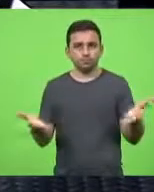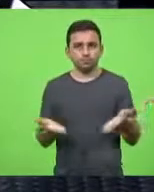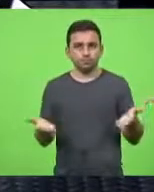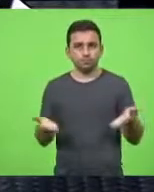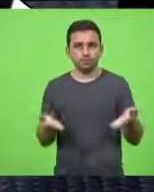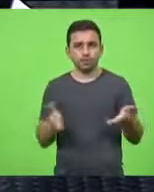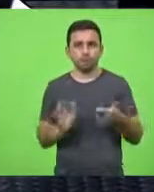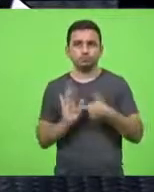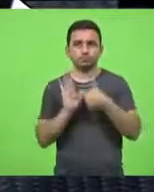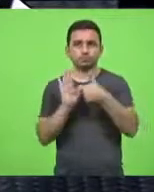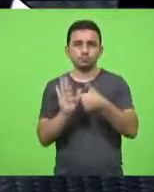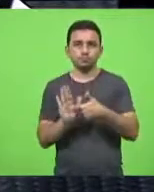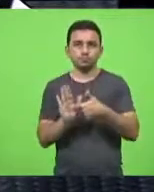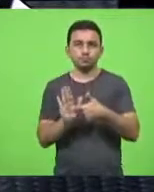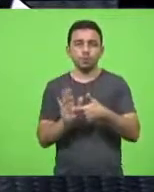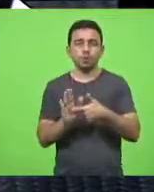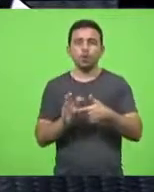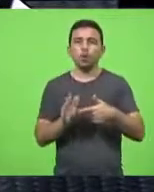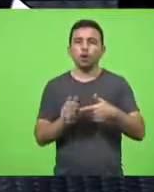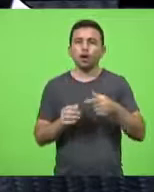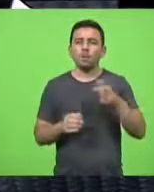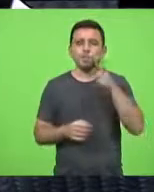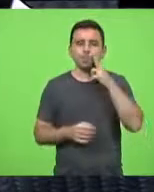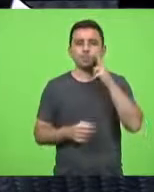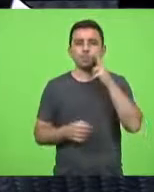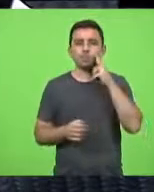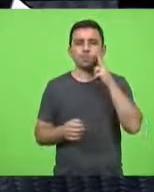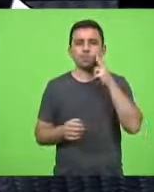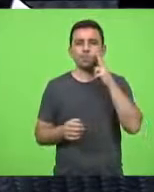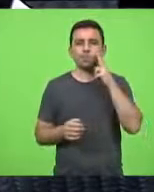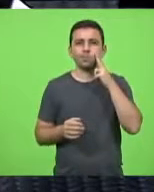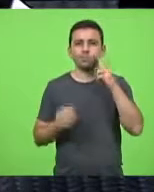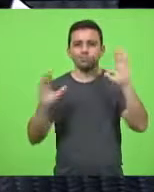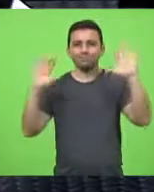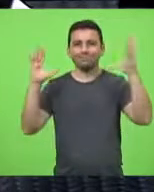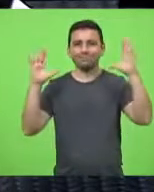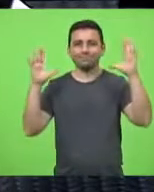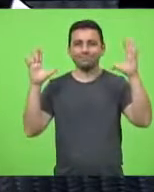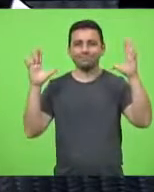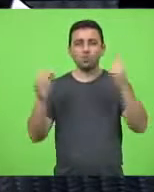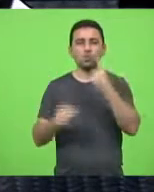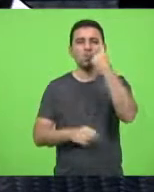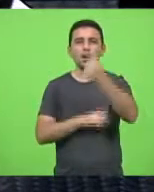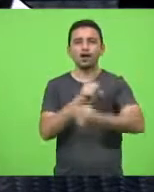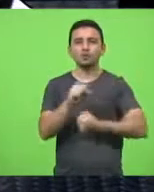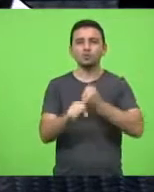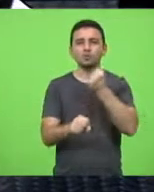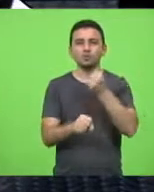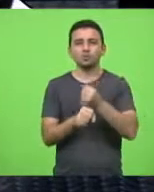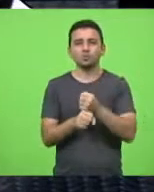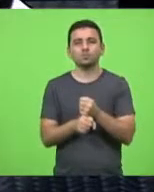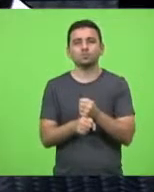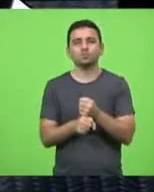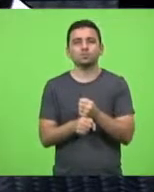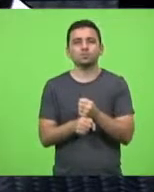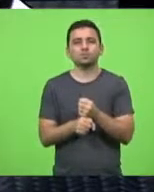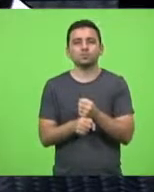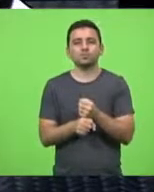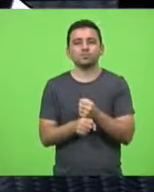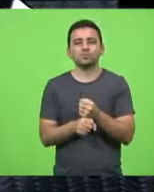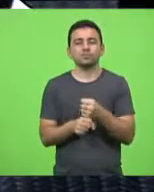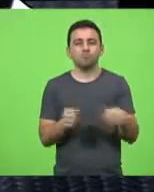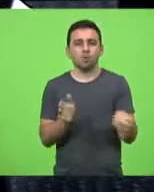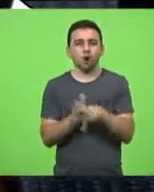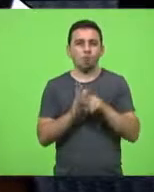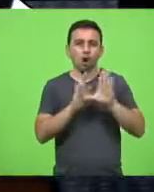trazer esse bolo aqui, para comemorar um ano, né, do roubo